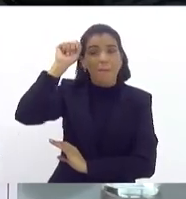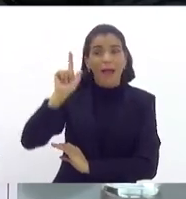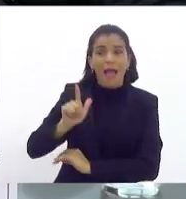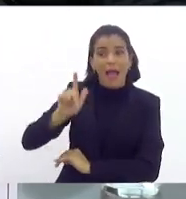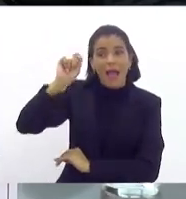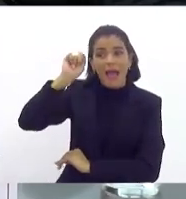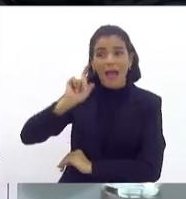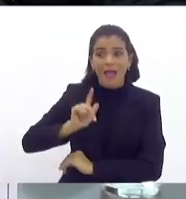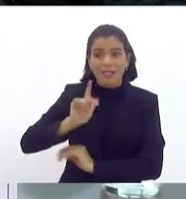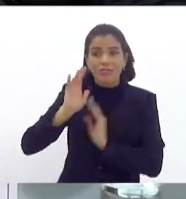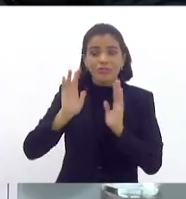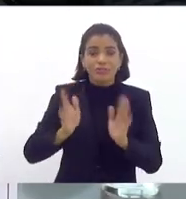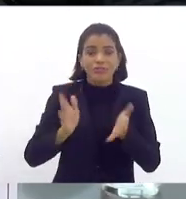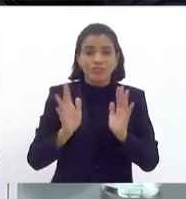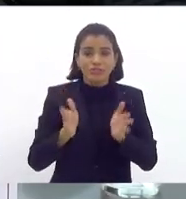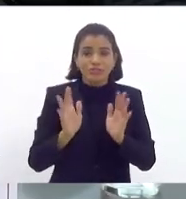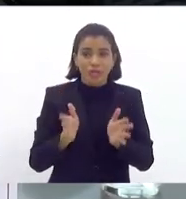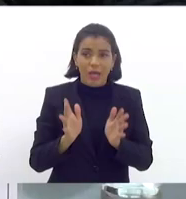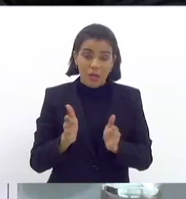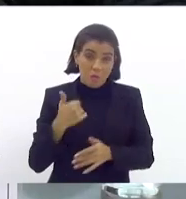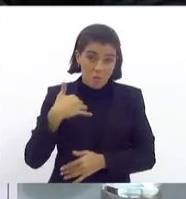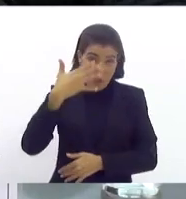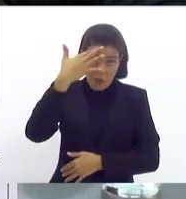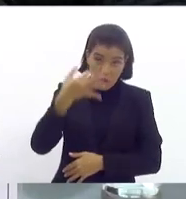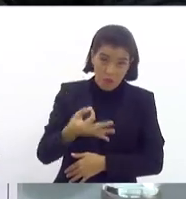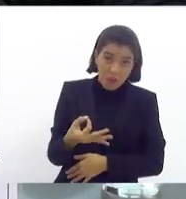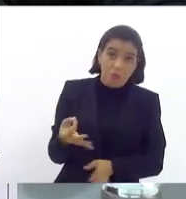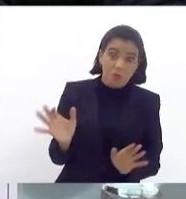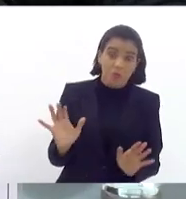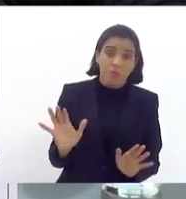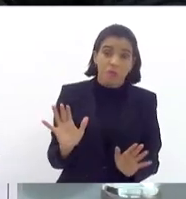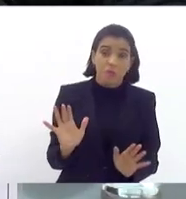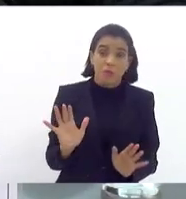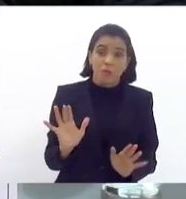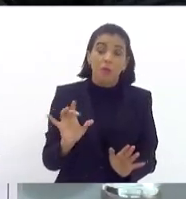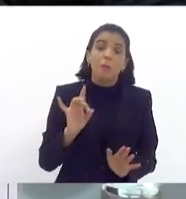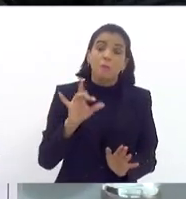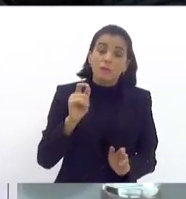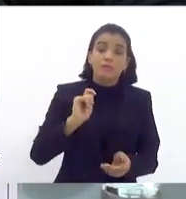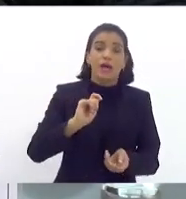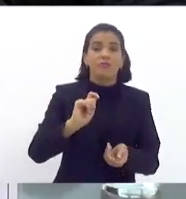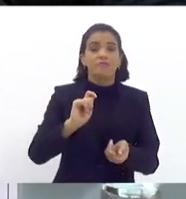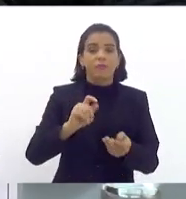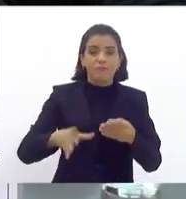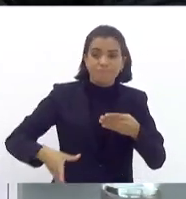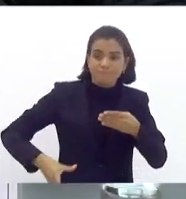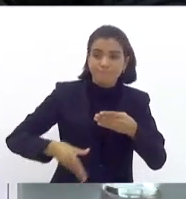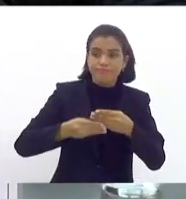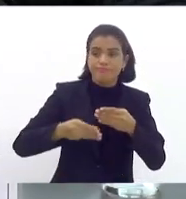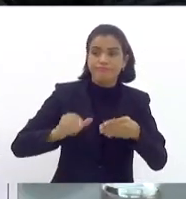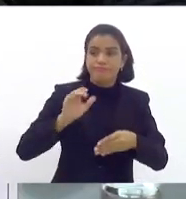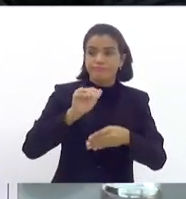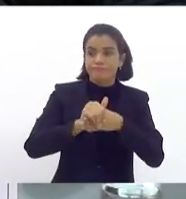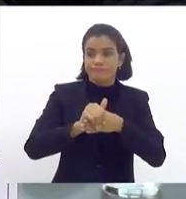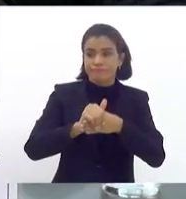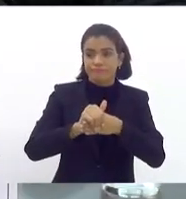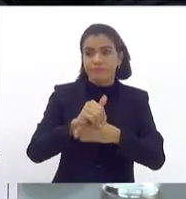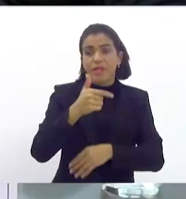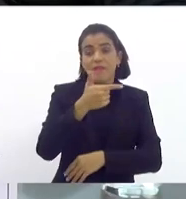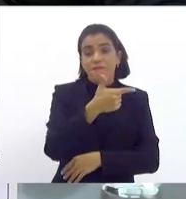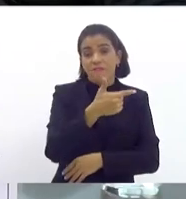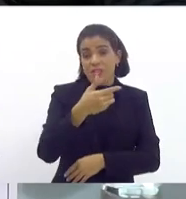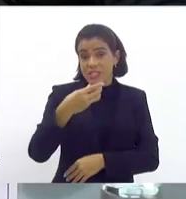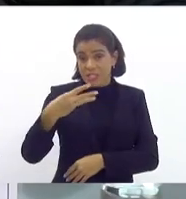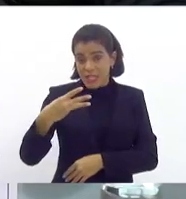fez isso. Então, no meu entendimento, teria que se anexar este, que é de 23